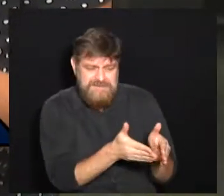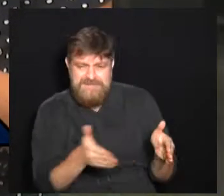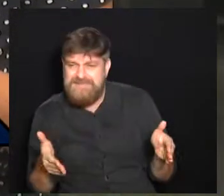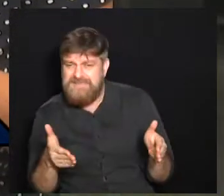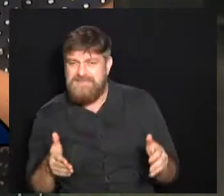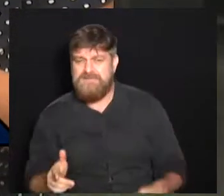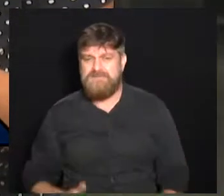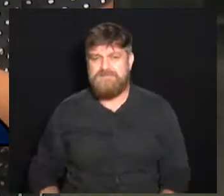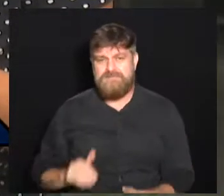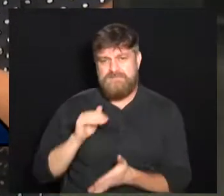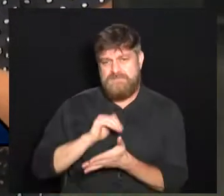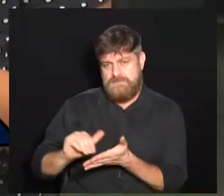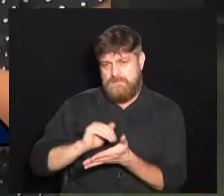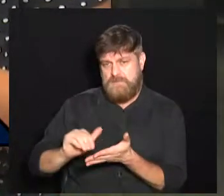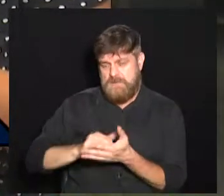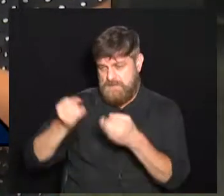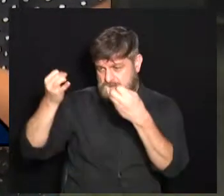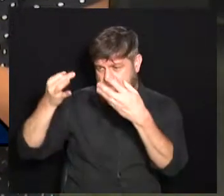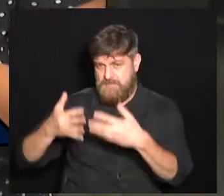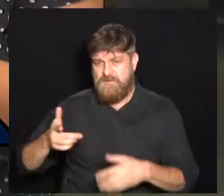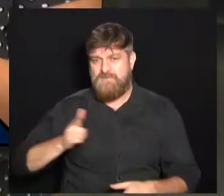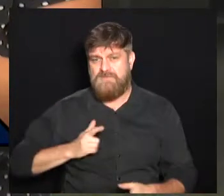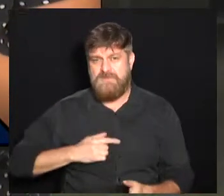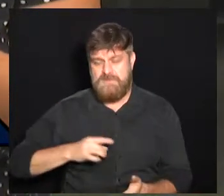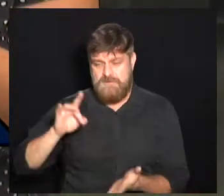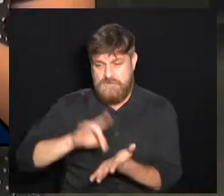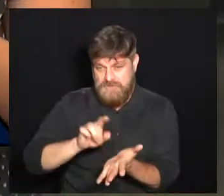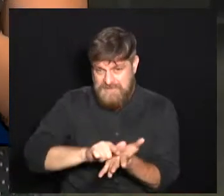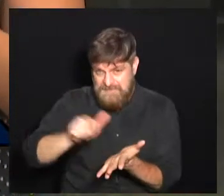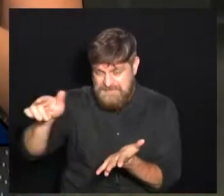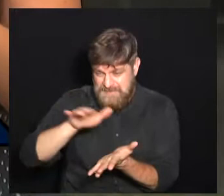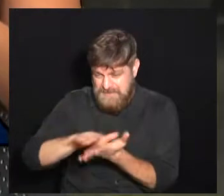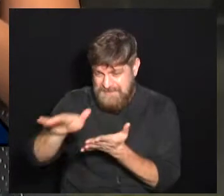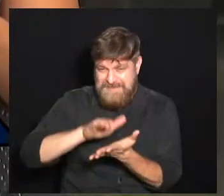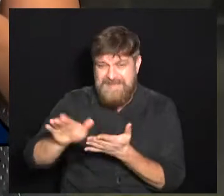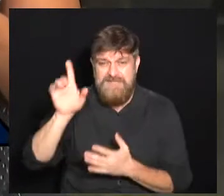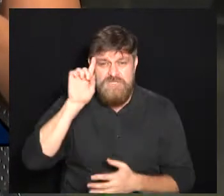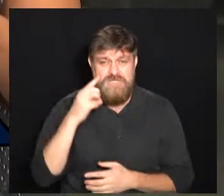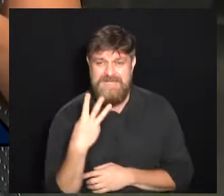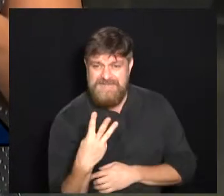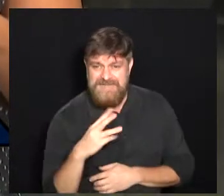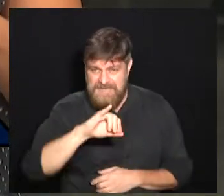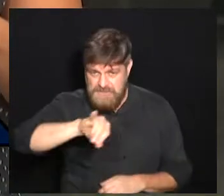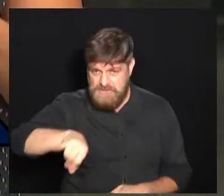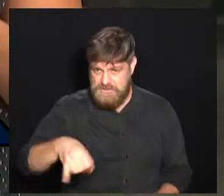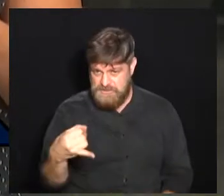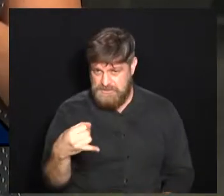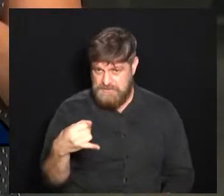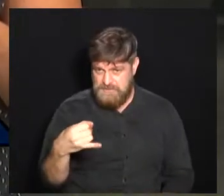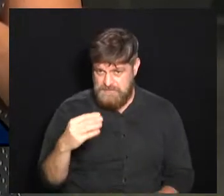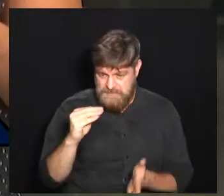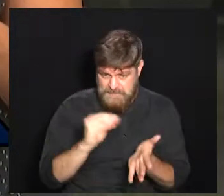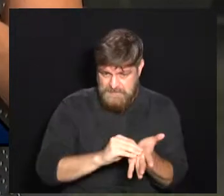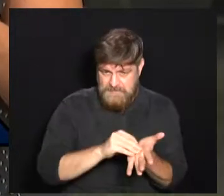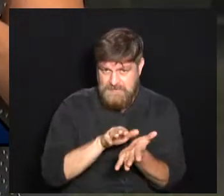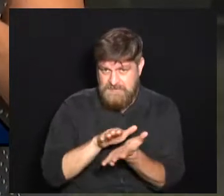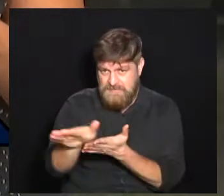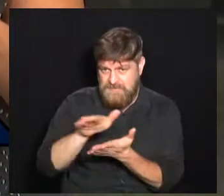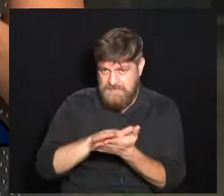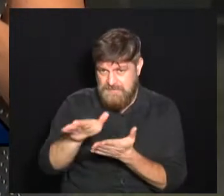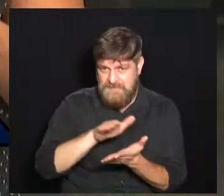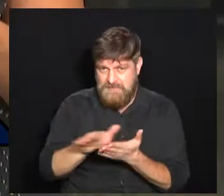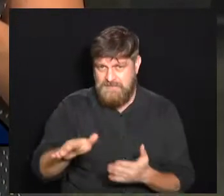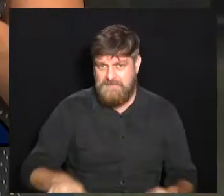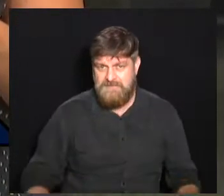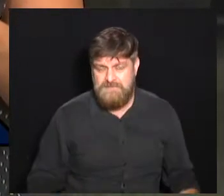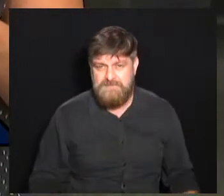A secretária comentou que foi publicado no Diário Oficial dia 3 de janeiro, né? E é isso. Foi no diário? Foi só